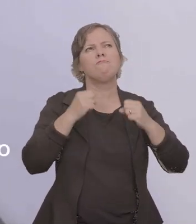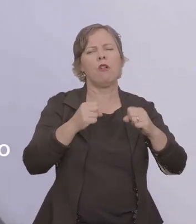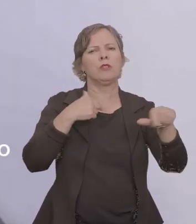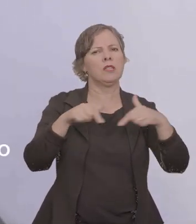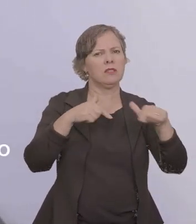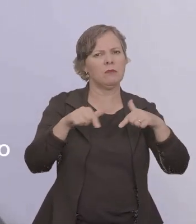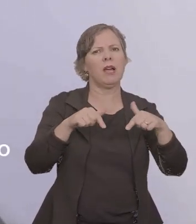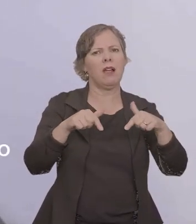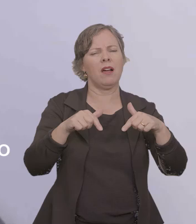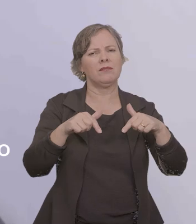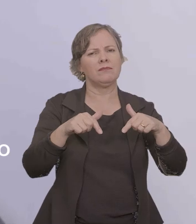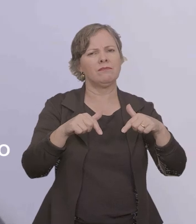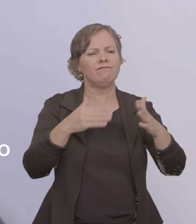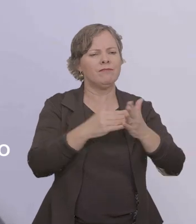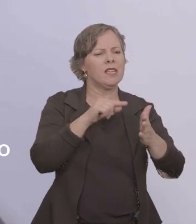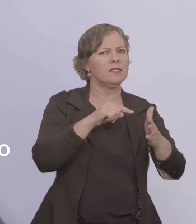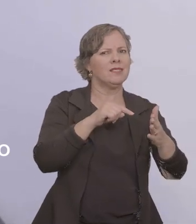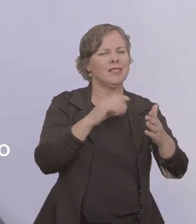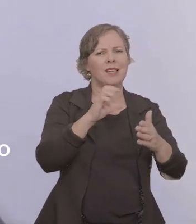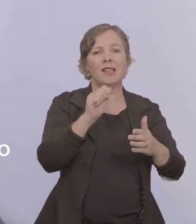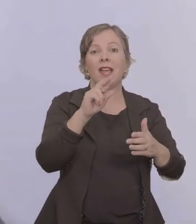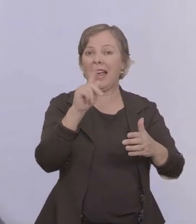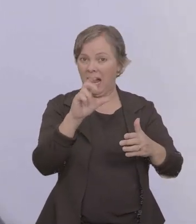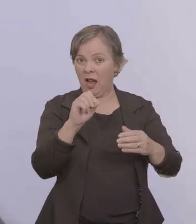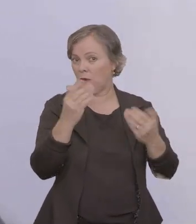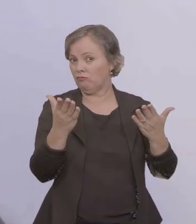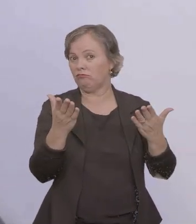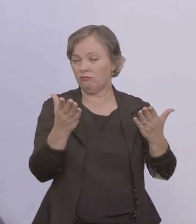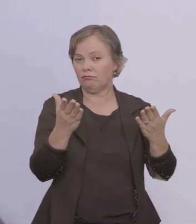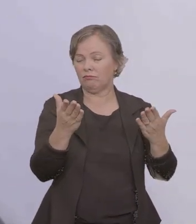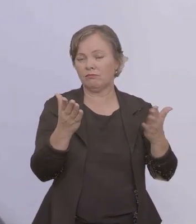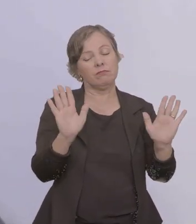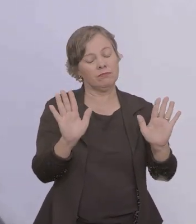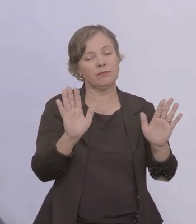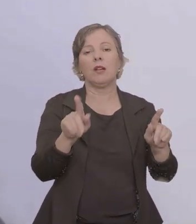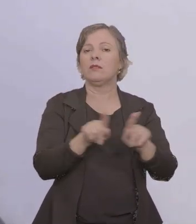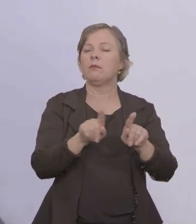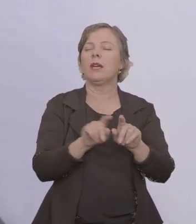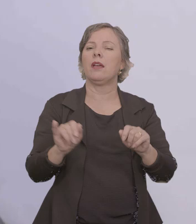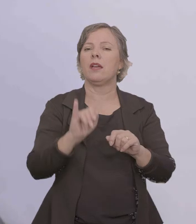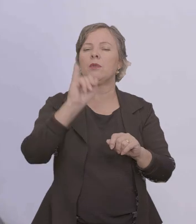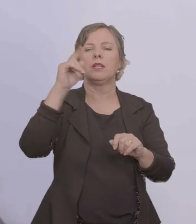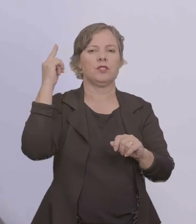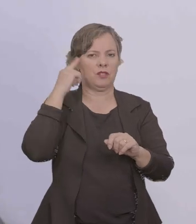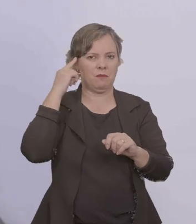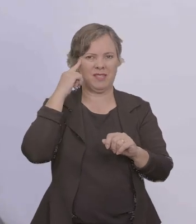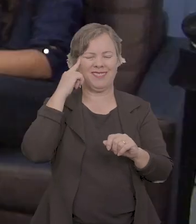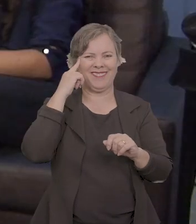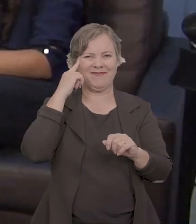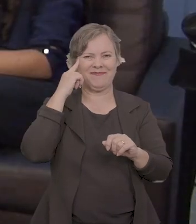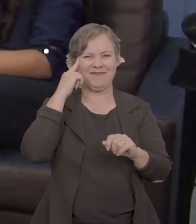para chegar nesse aspecto? Né? Nesse ponto? Então, também é importante pensar sobre isso.